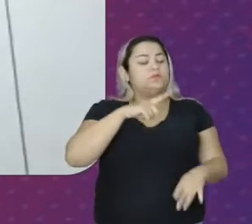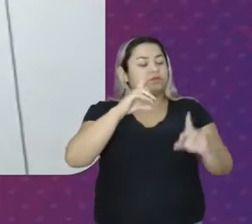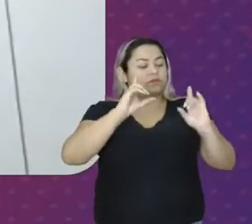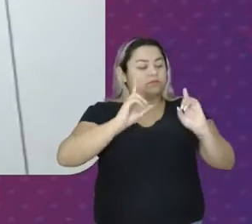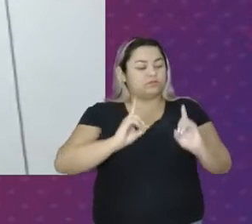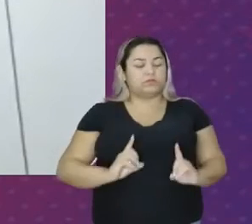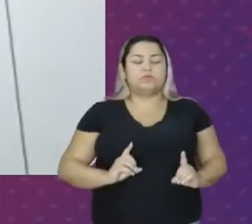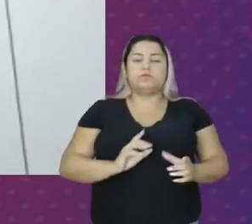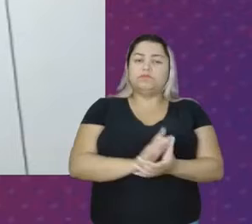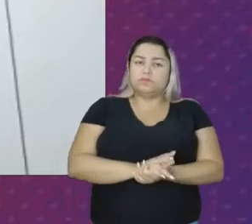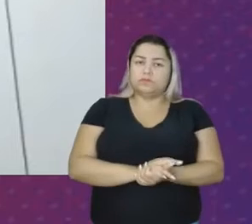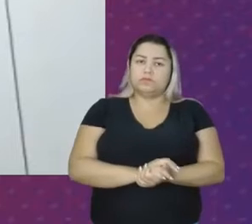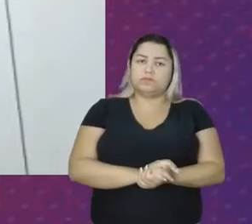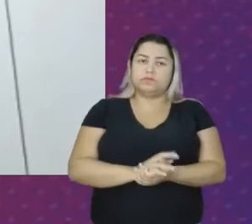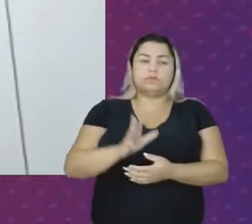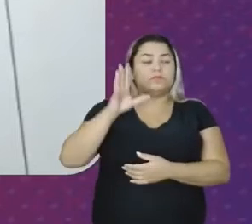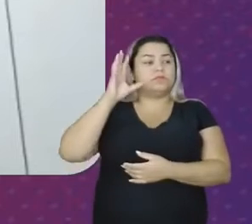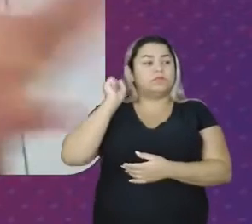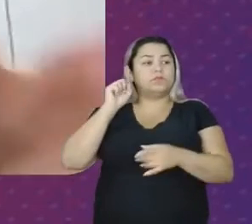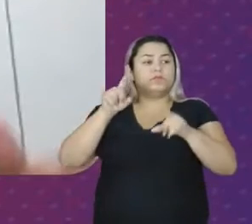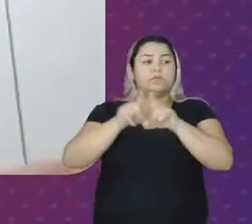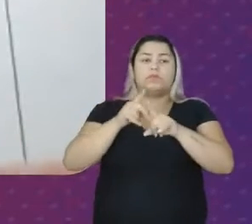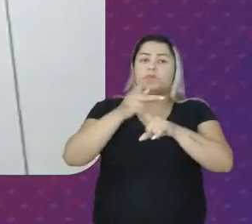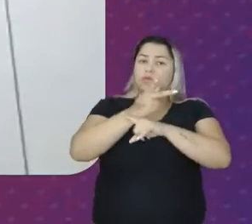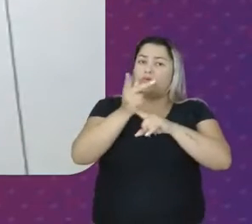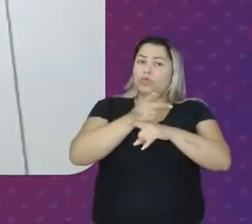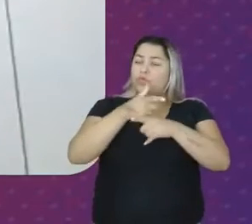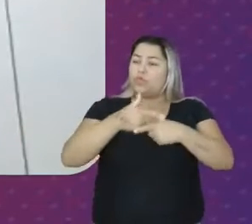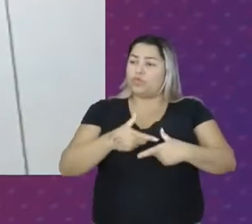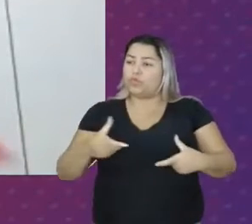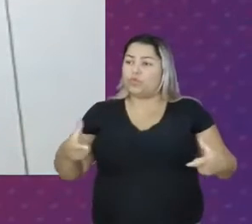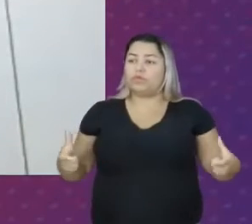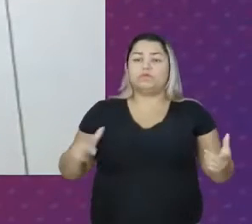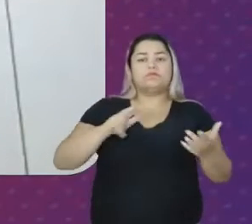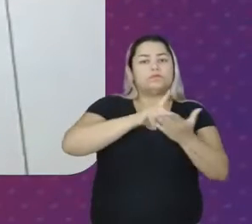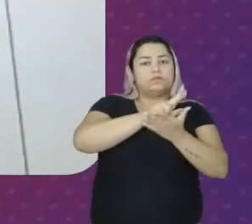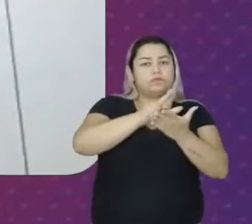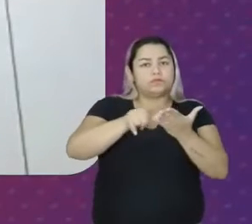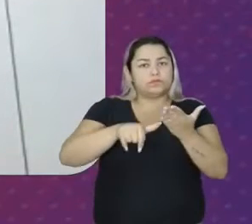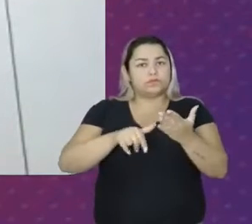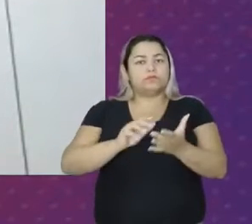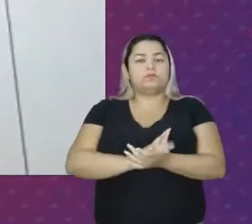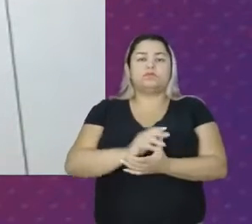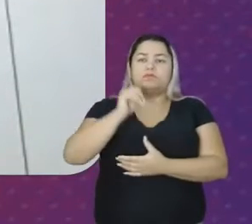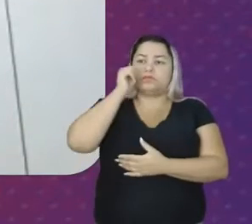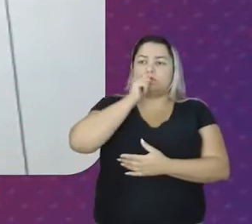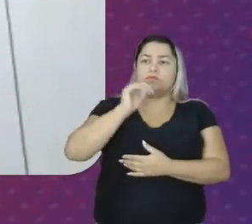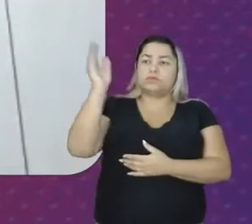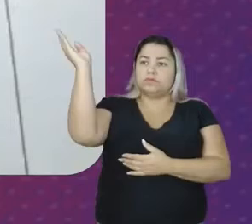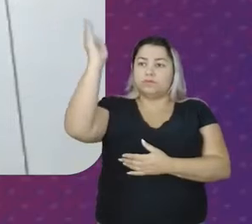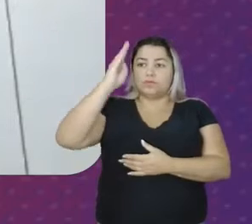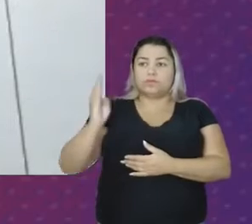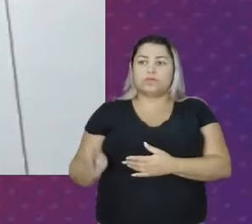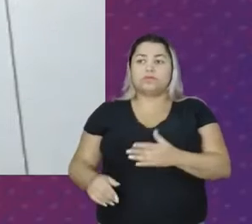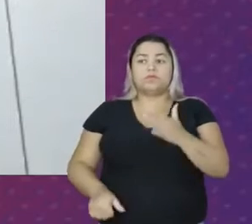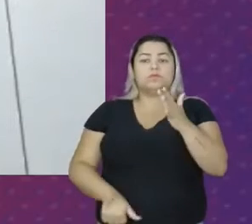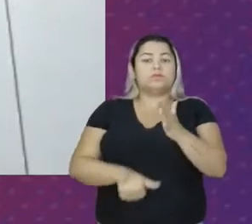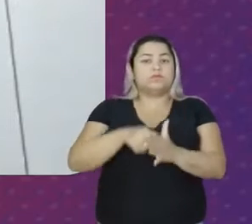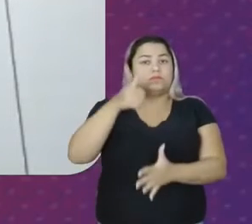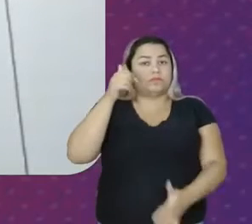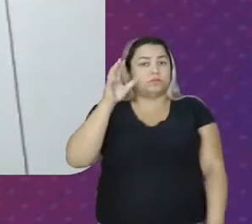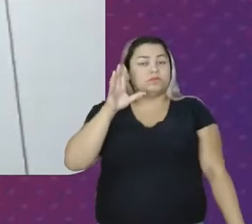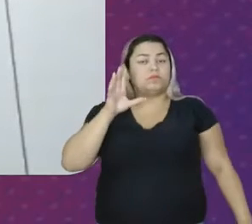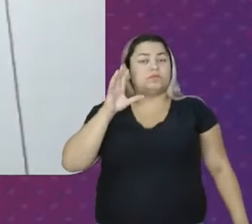deficiência. Então, nessas escutas, a gente procurou abranger toda essa diversidade e pluralidade das mulheres brasileiras. A primeira escuta que